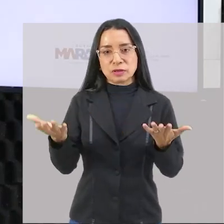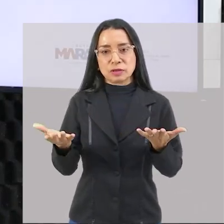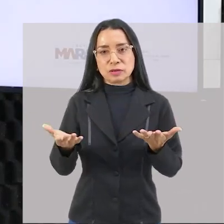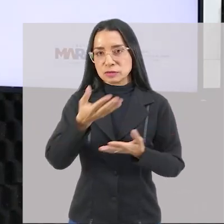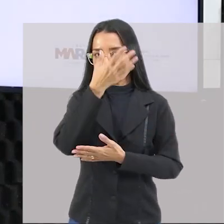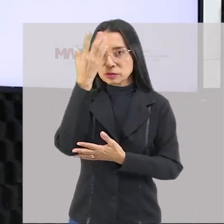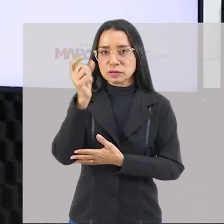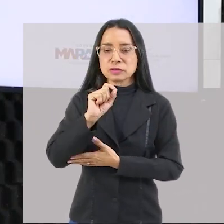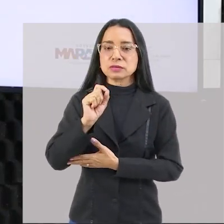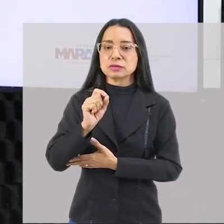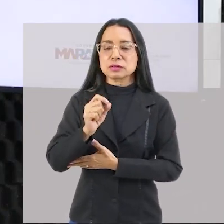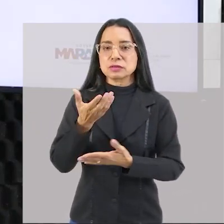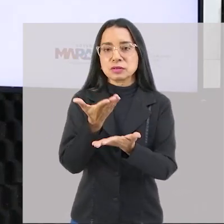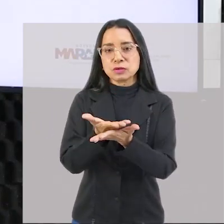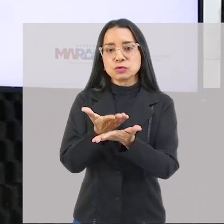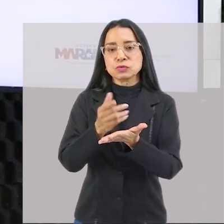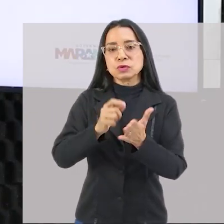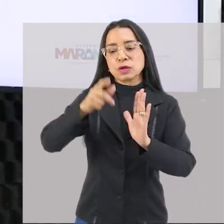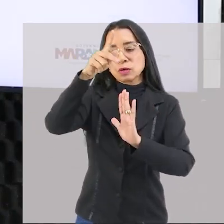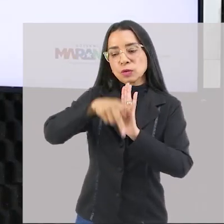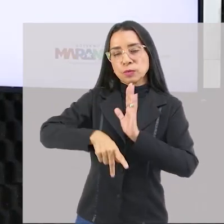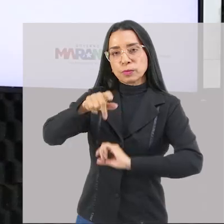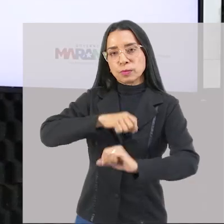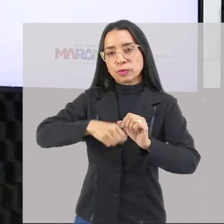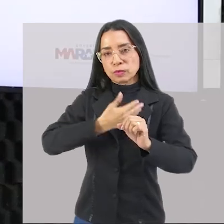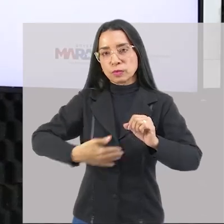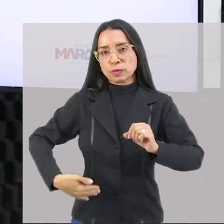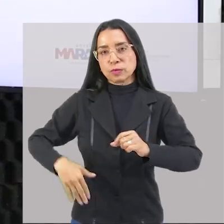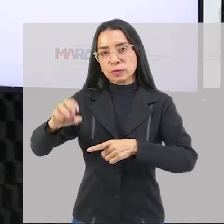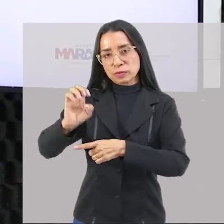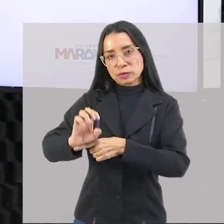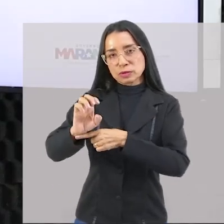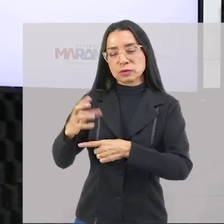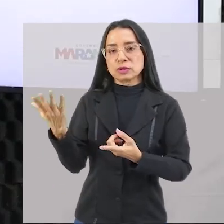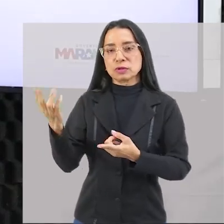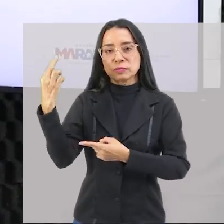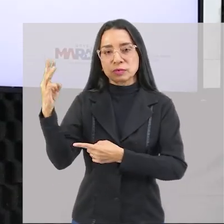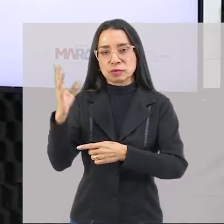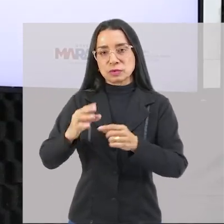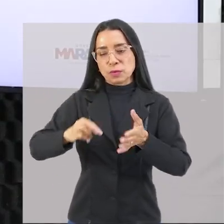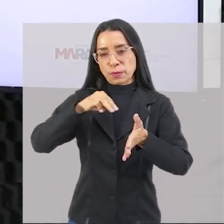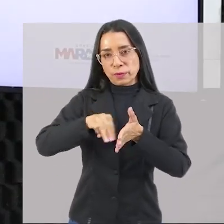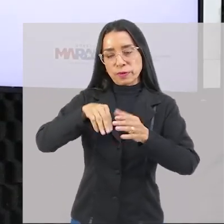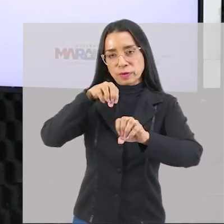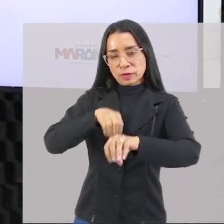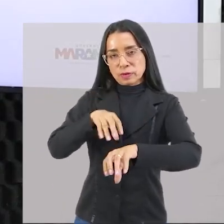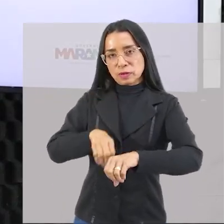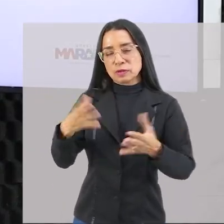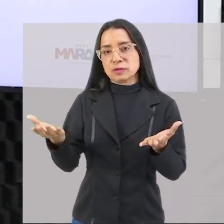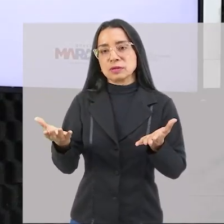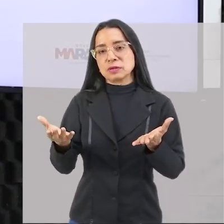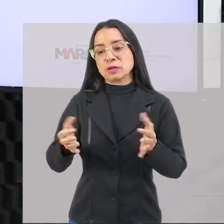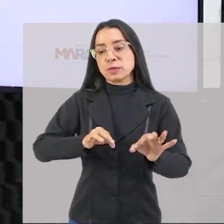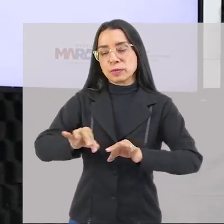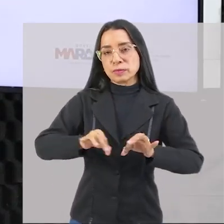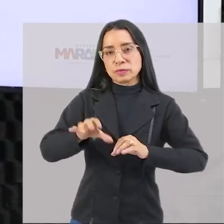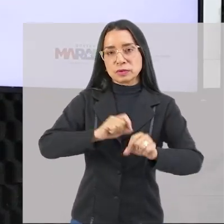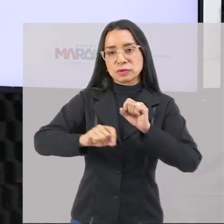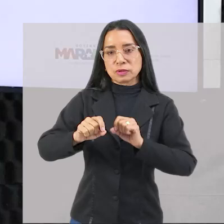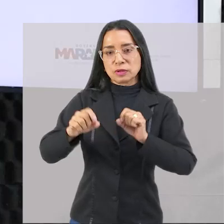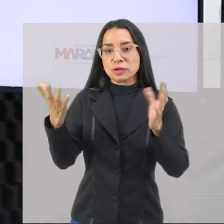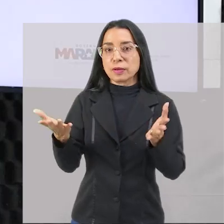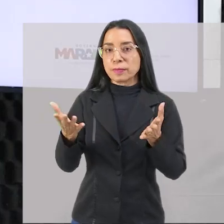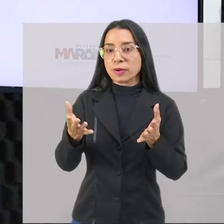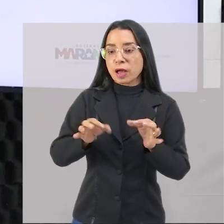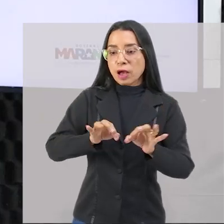não esqueçam que a gente está trabalhando com um projeto do Governo do Estado, com a Secretaria de Educação, e esse cursinho é para fortalecer tudo que a